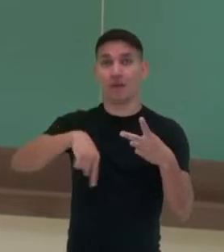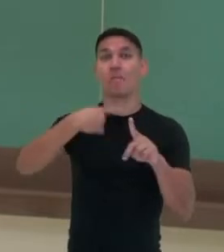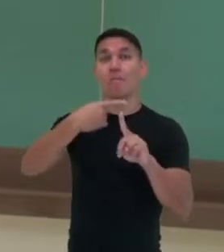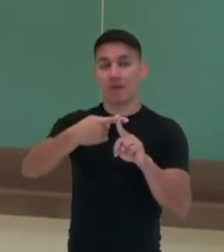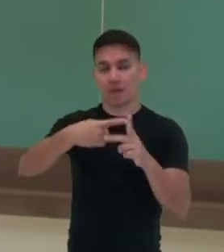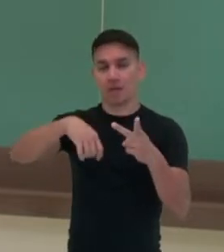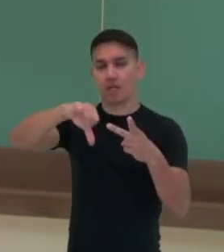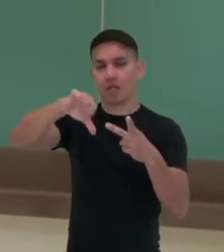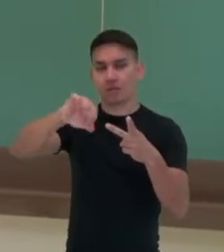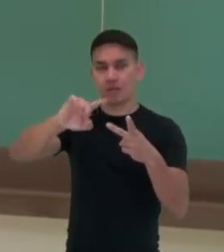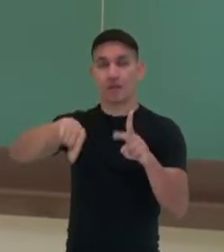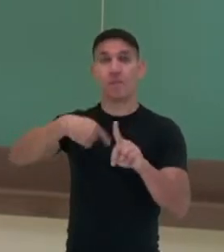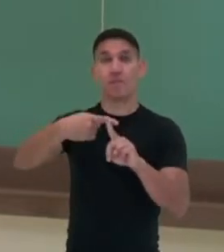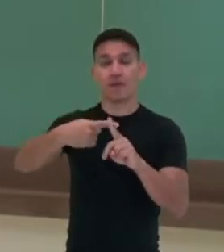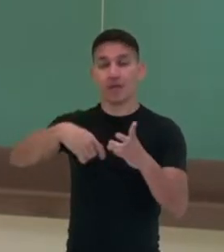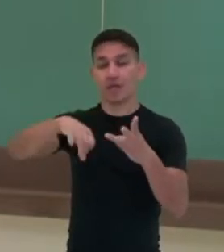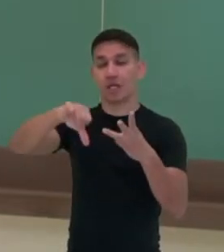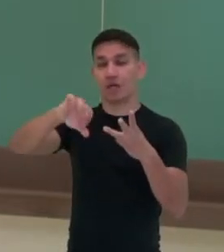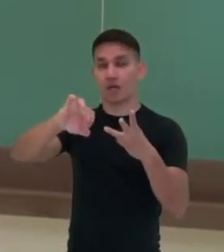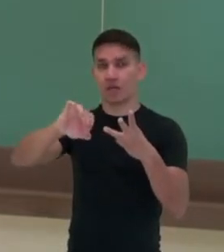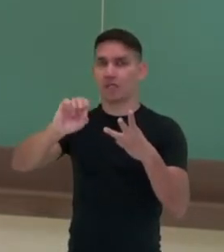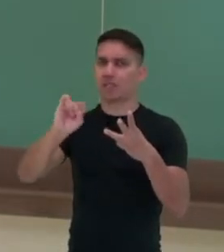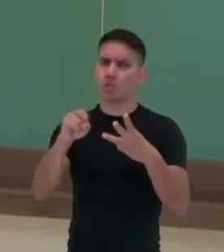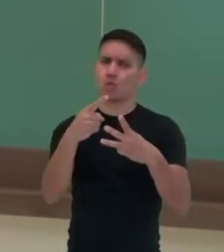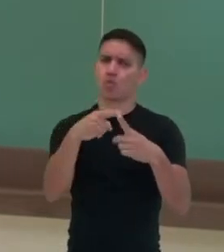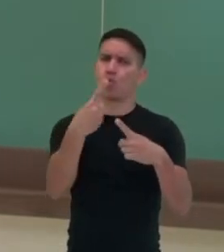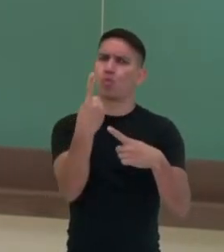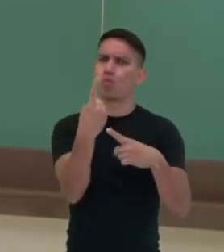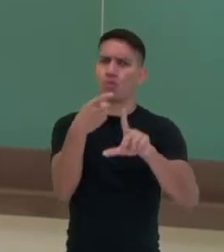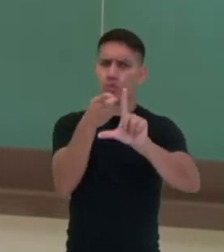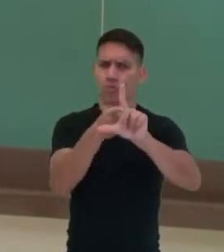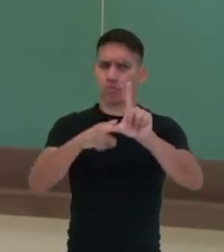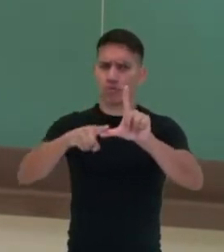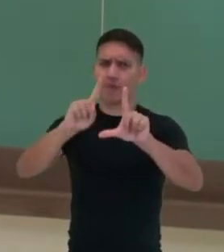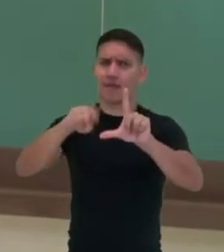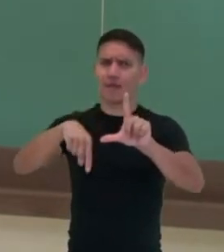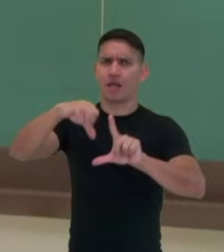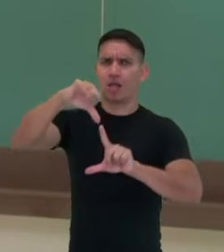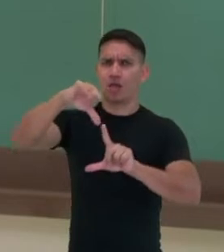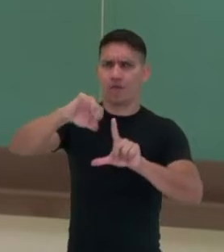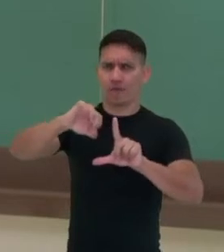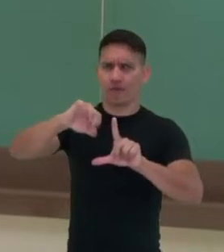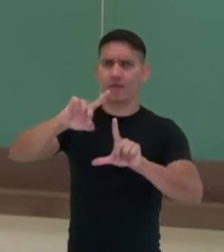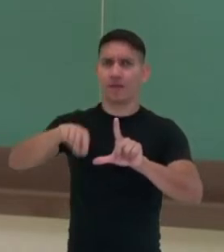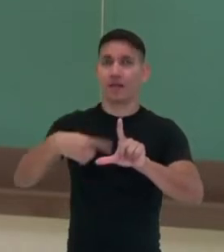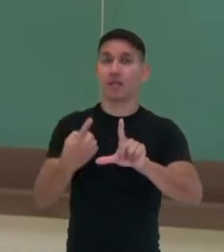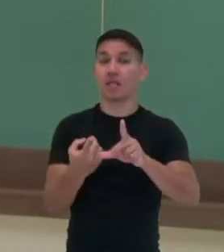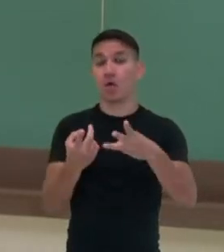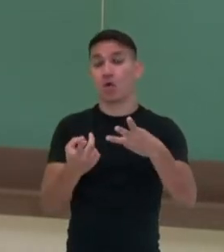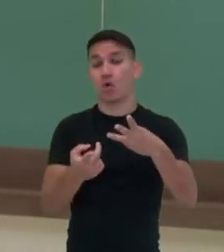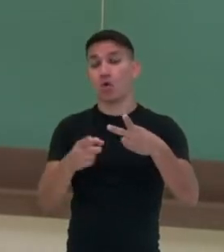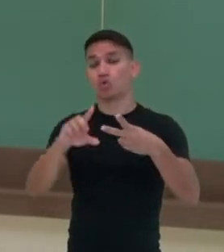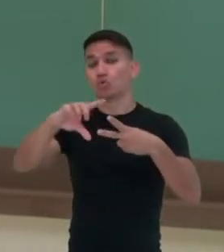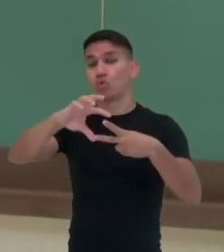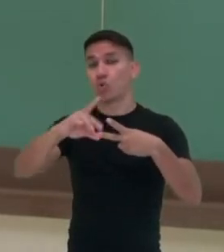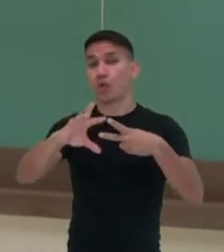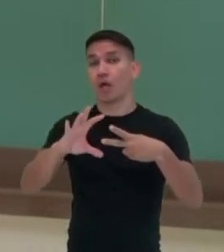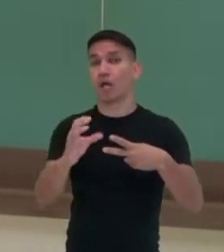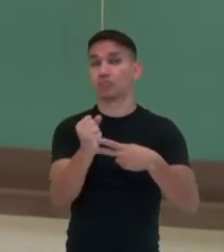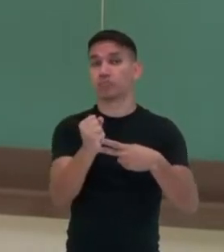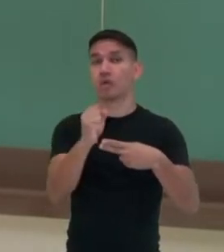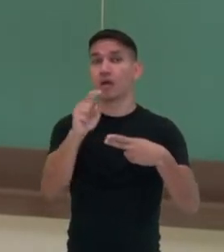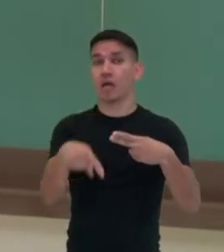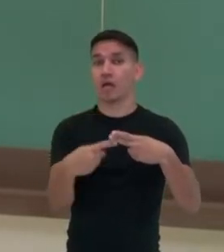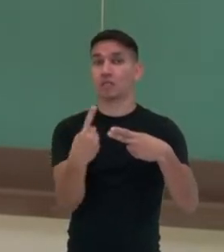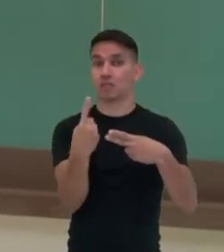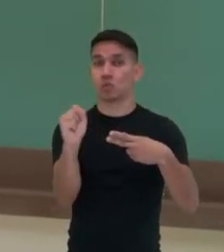90, né? Se um quarto de volta é 90, então 2 quartos de volta seria metade, que seria 90 mais 90. Então, 3